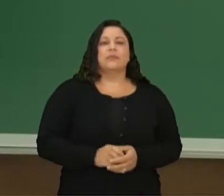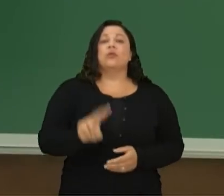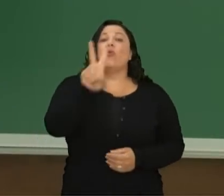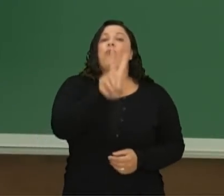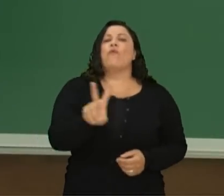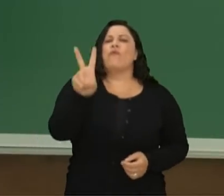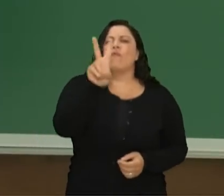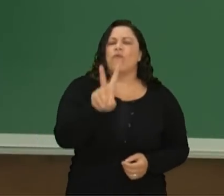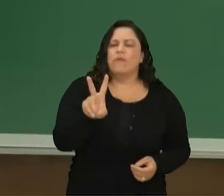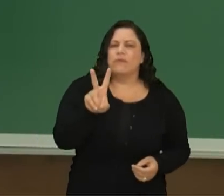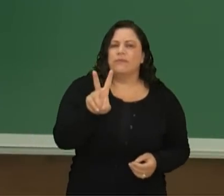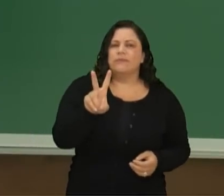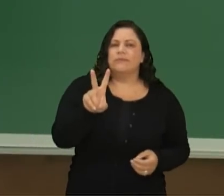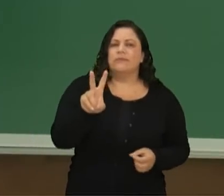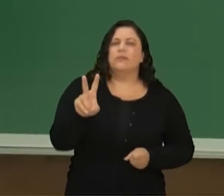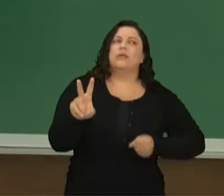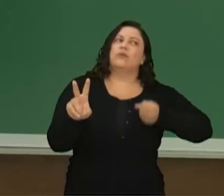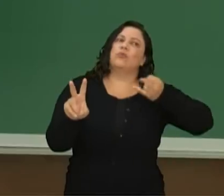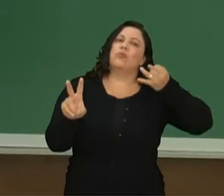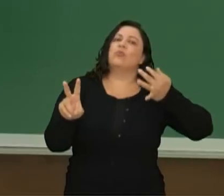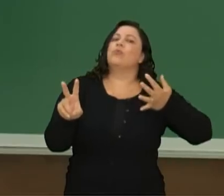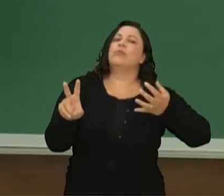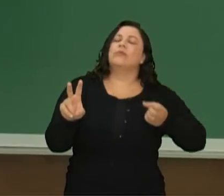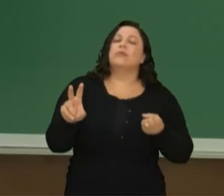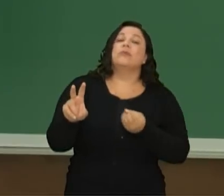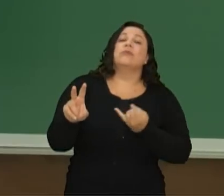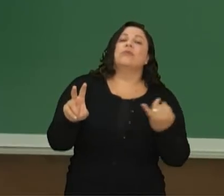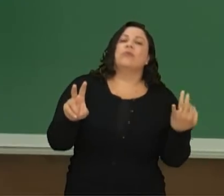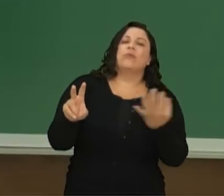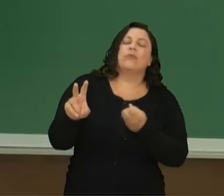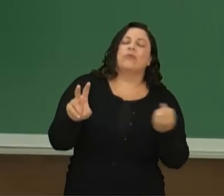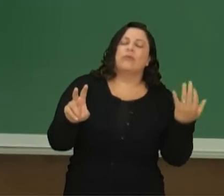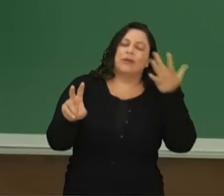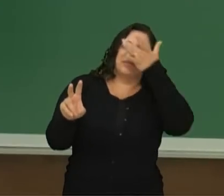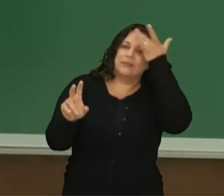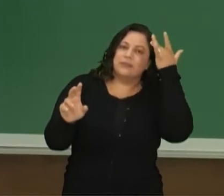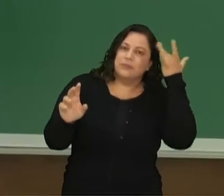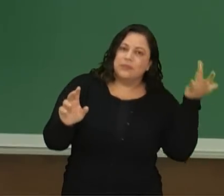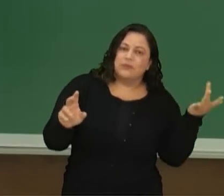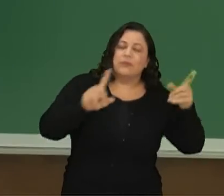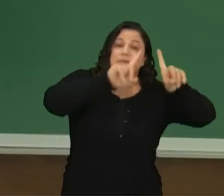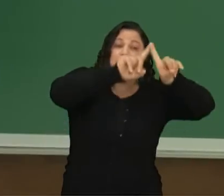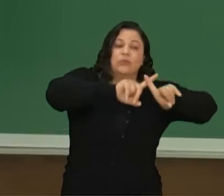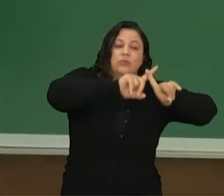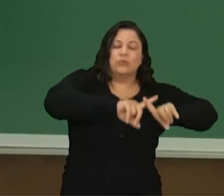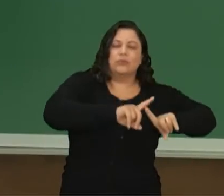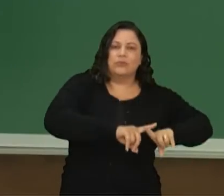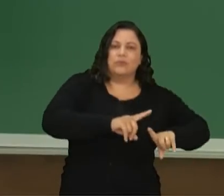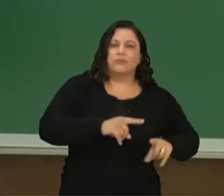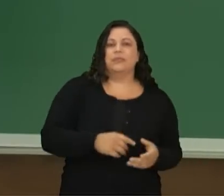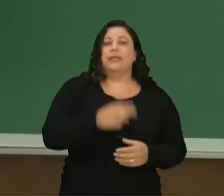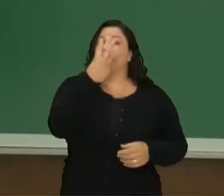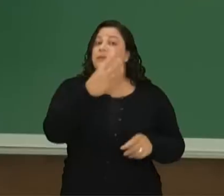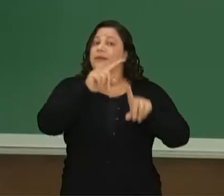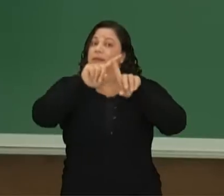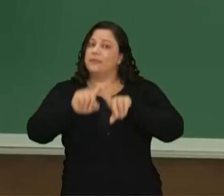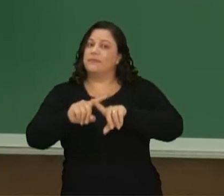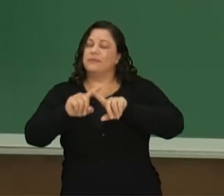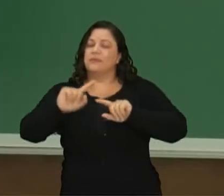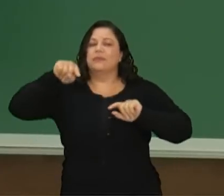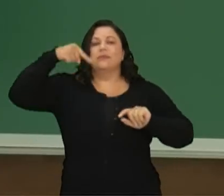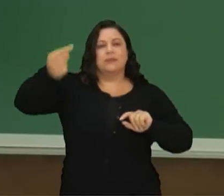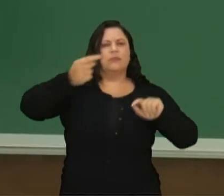o número de atletas, né? Por quê? Porque a gente teve que multiplicar essa altura 3 vezes. Depois tivemos